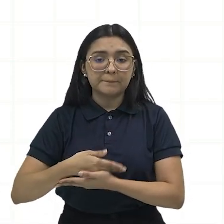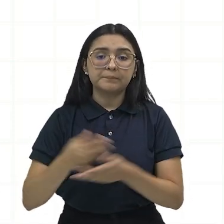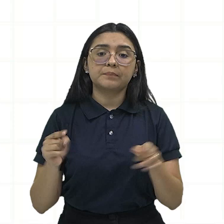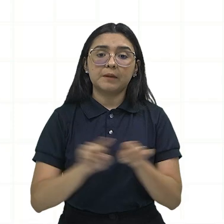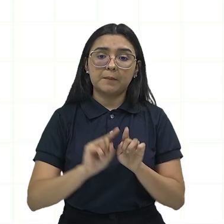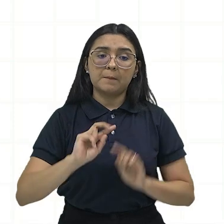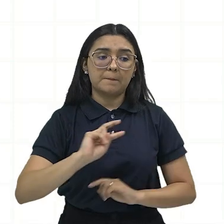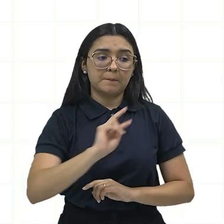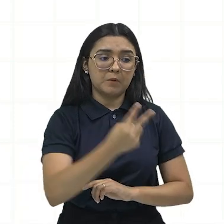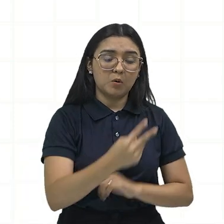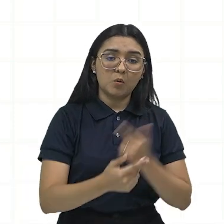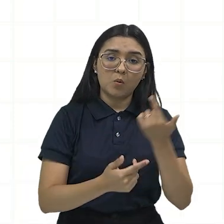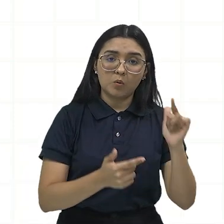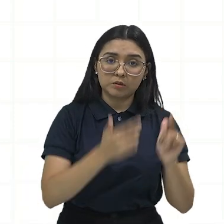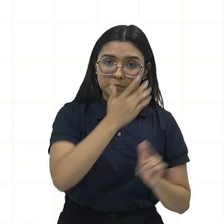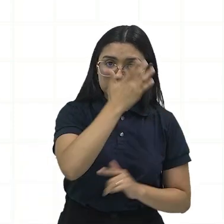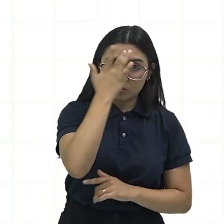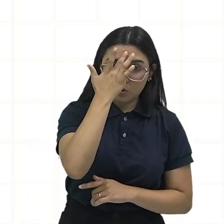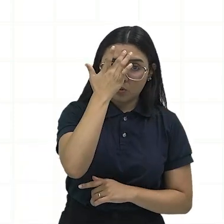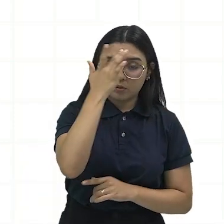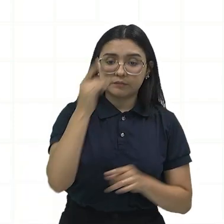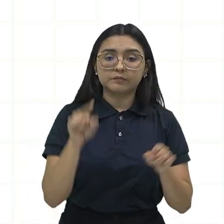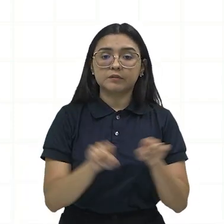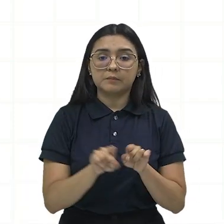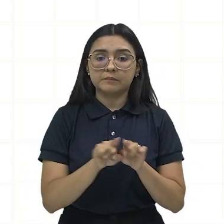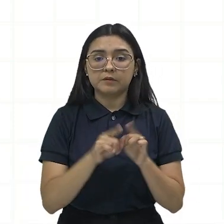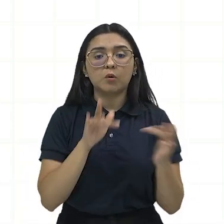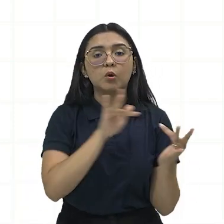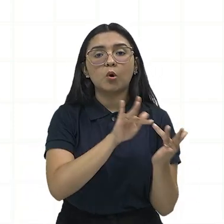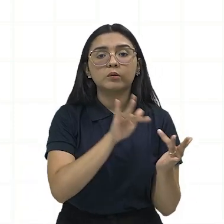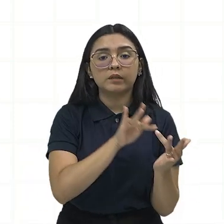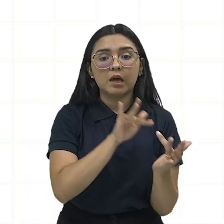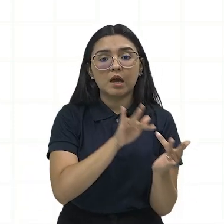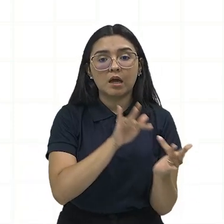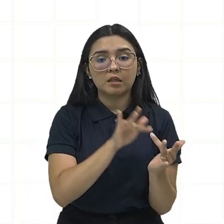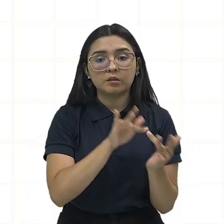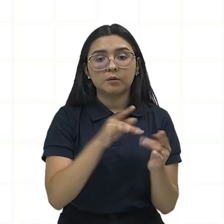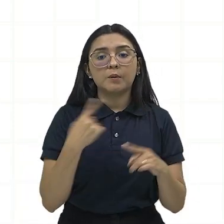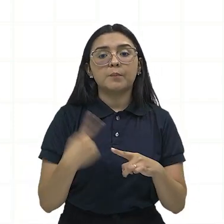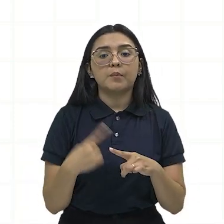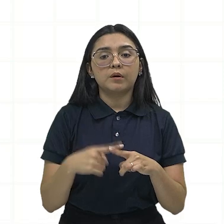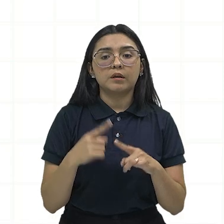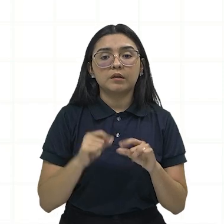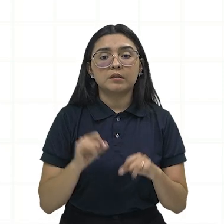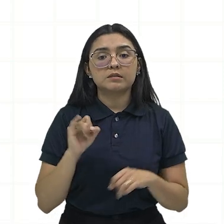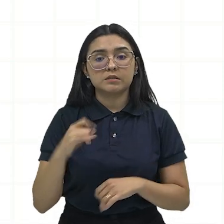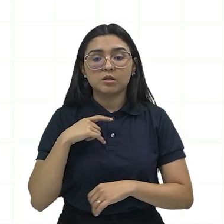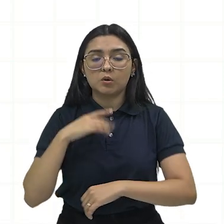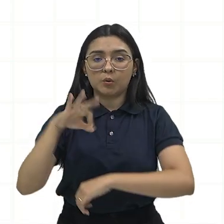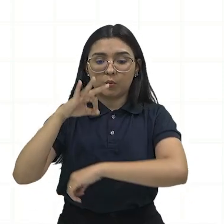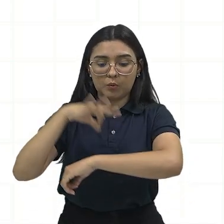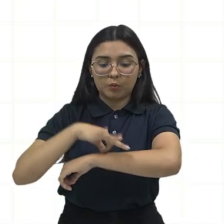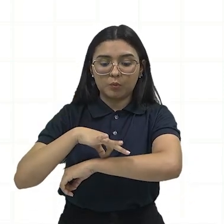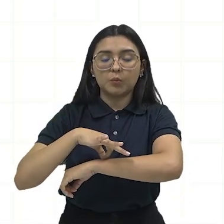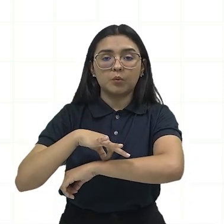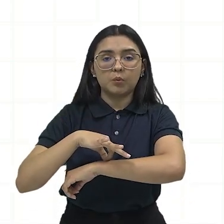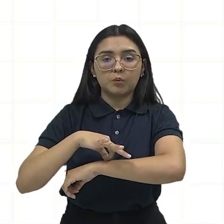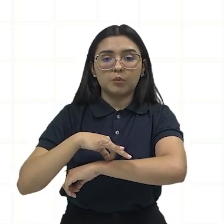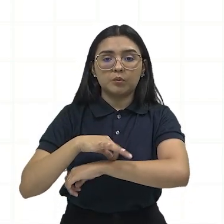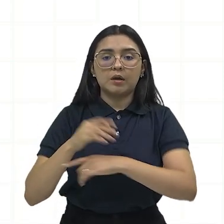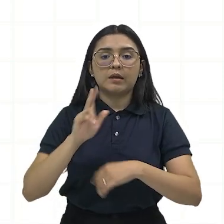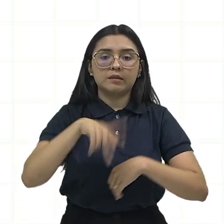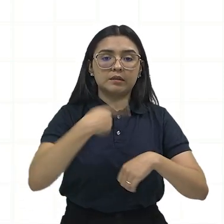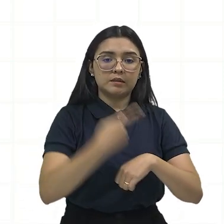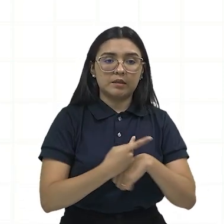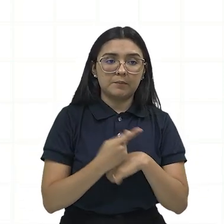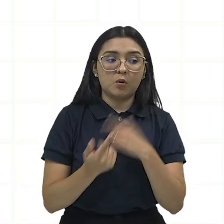transmitir para outras pessoas que estão próximas a ela, porque se o mosquito vier sugar o sangue dela e